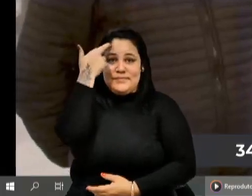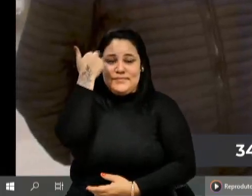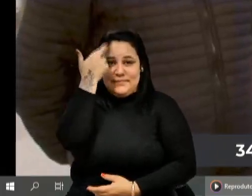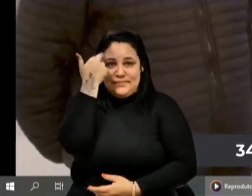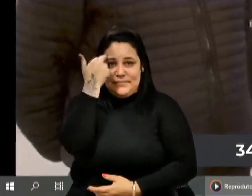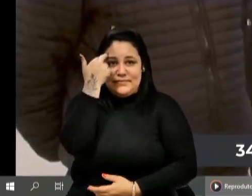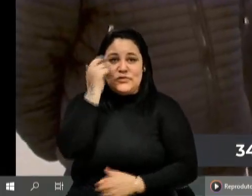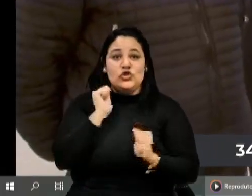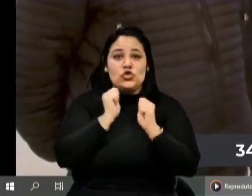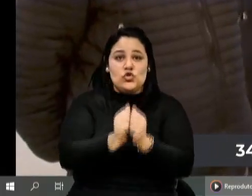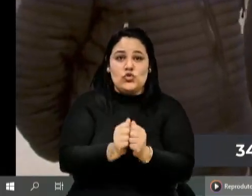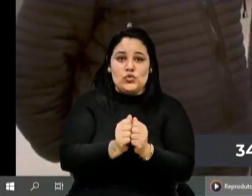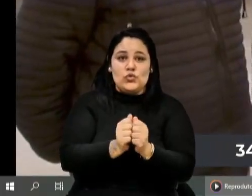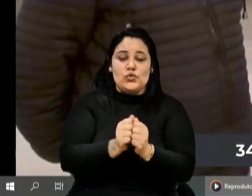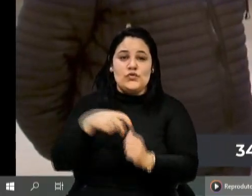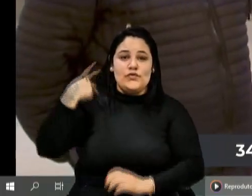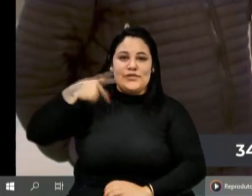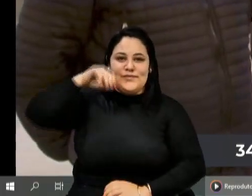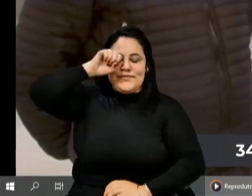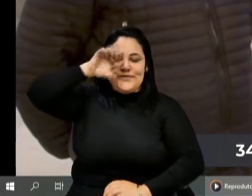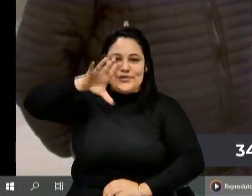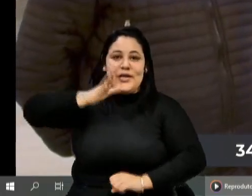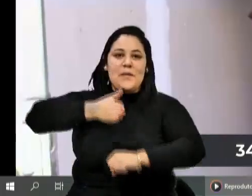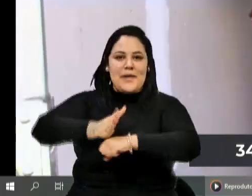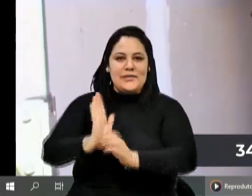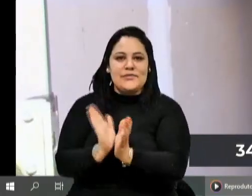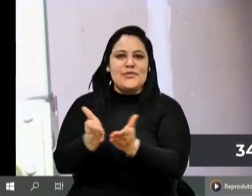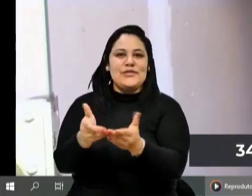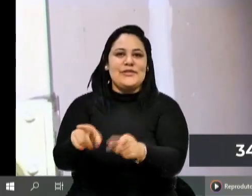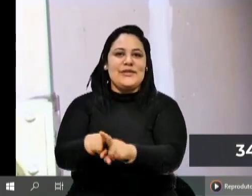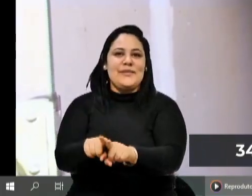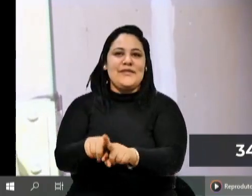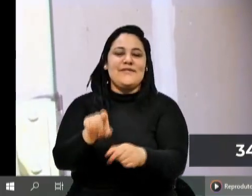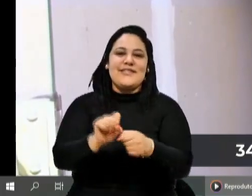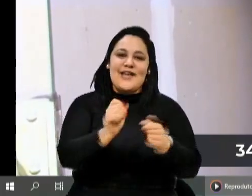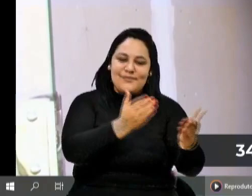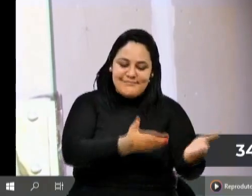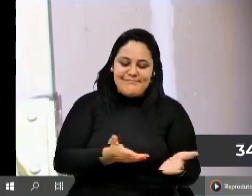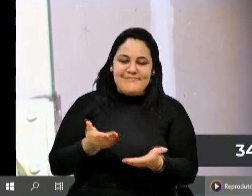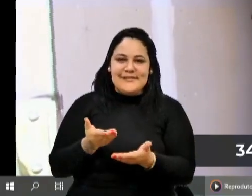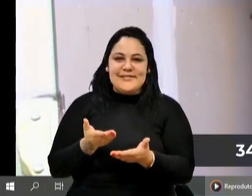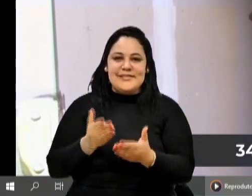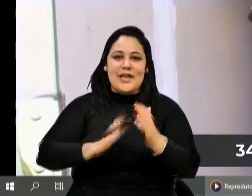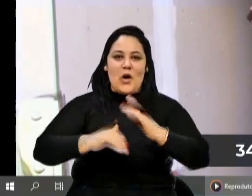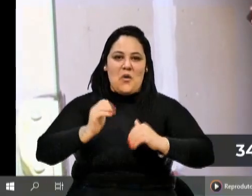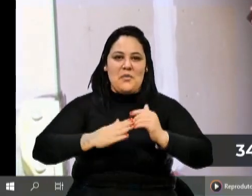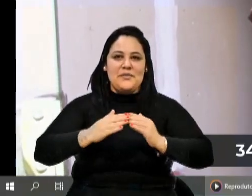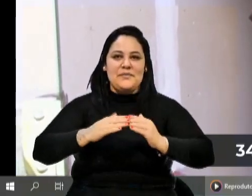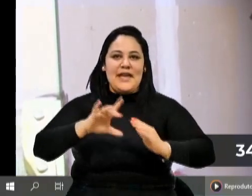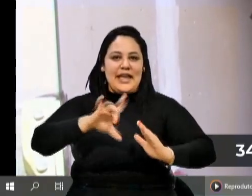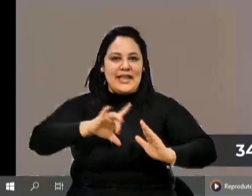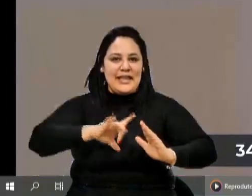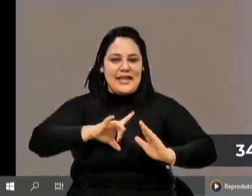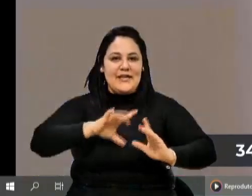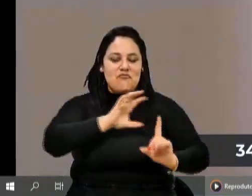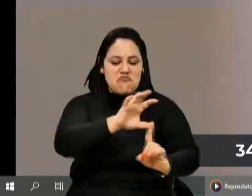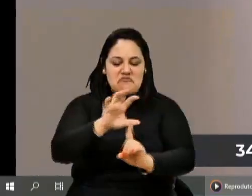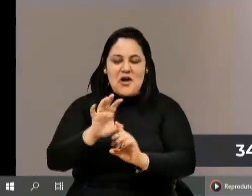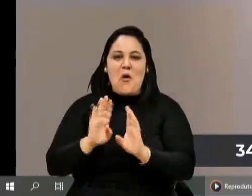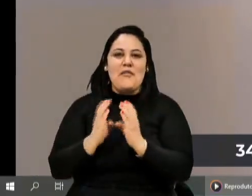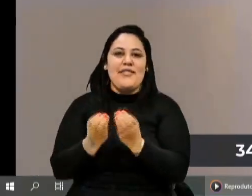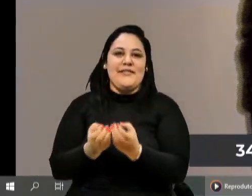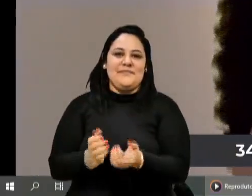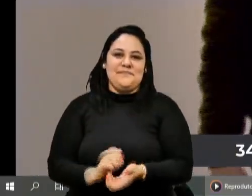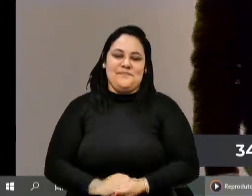o vereador Elisandro Fiuza, integrante da comissão, fizeram uma visita às obras que têm impacto direto na comunidade. Cada um, além de ser